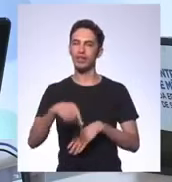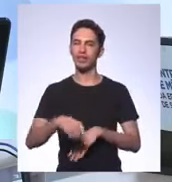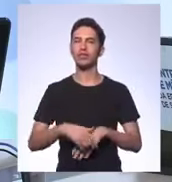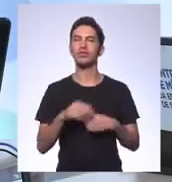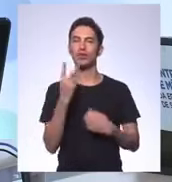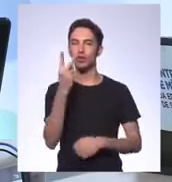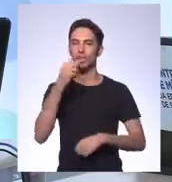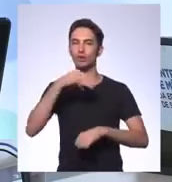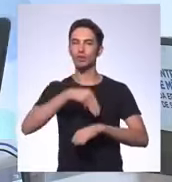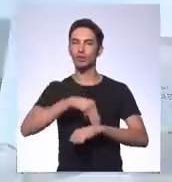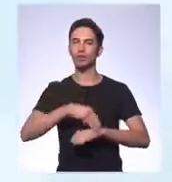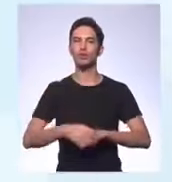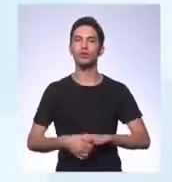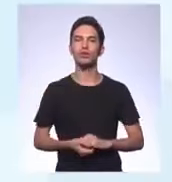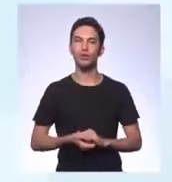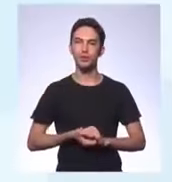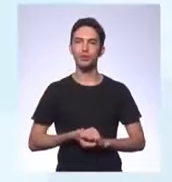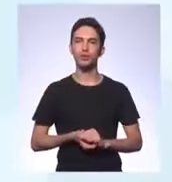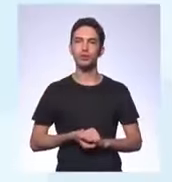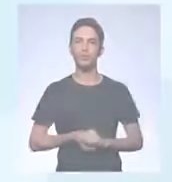2 minutinhos.